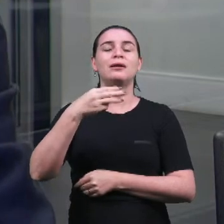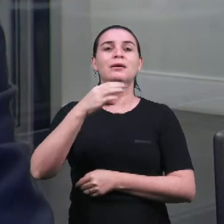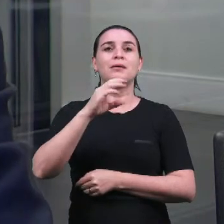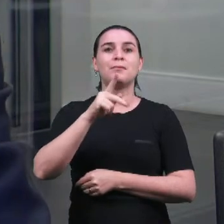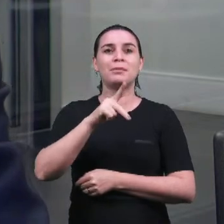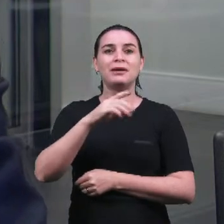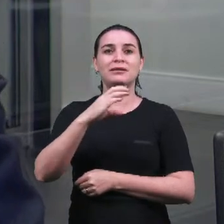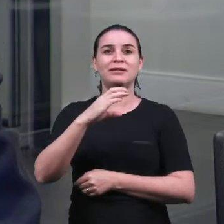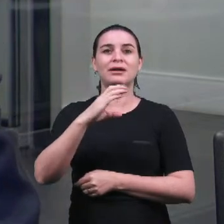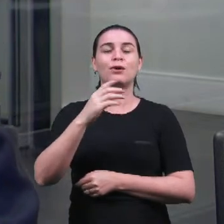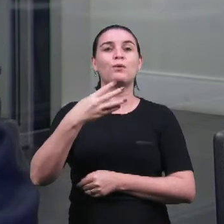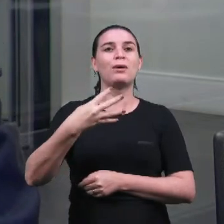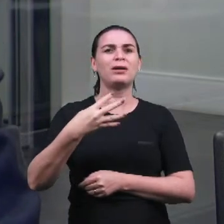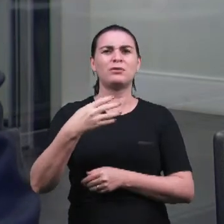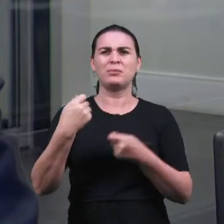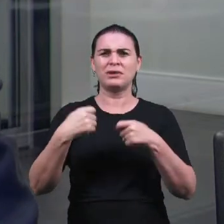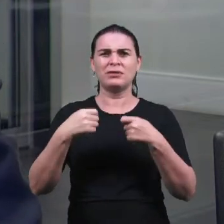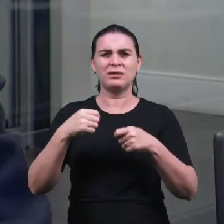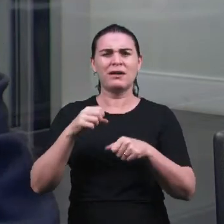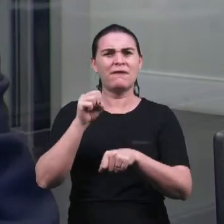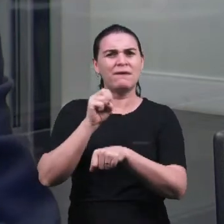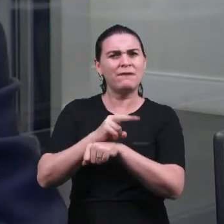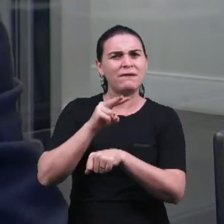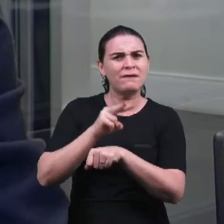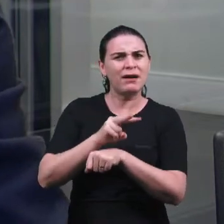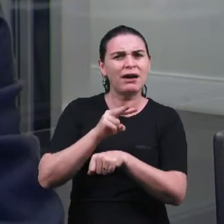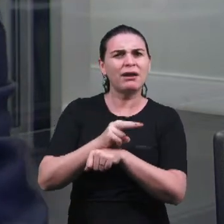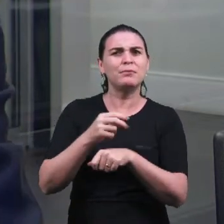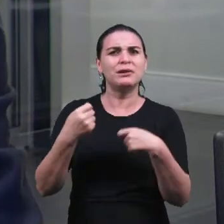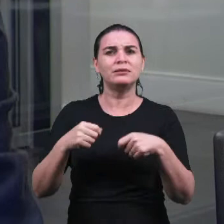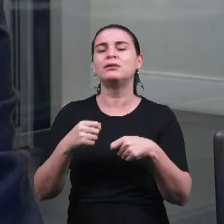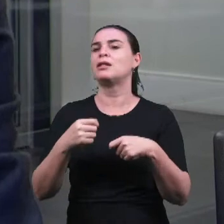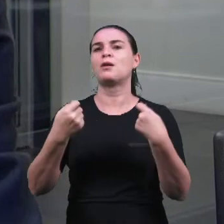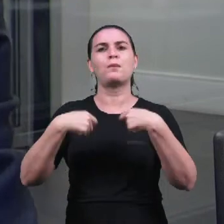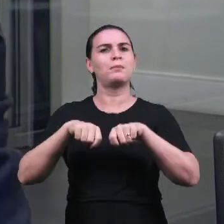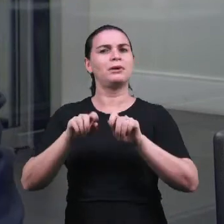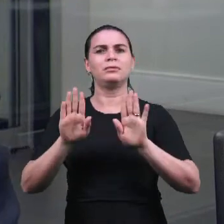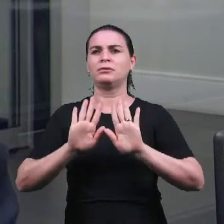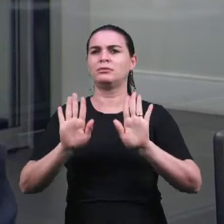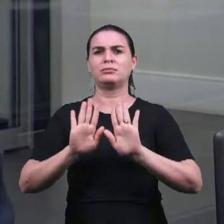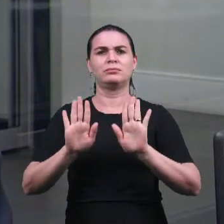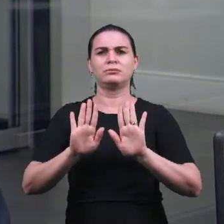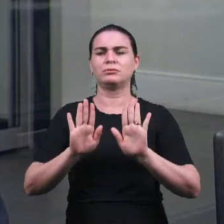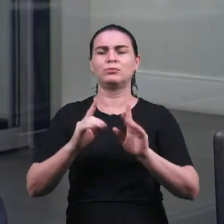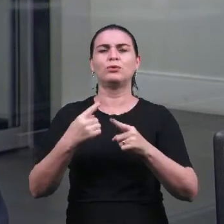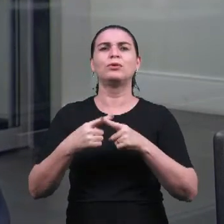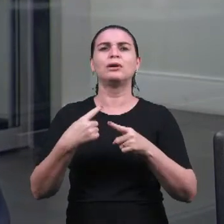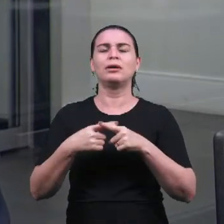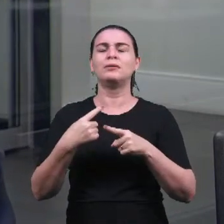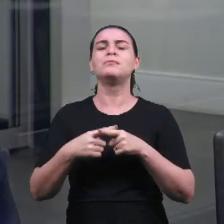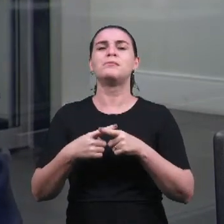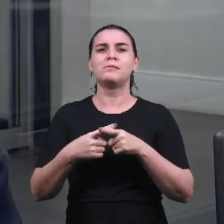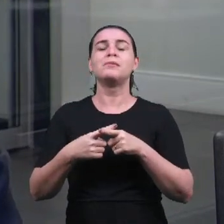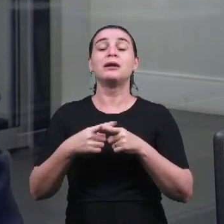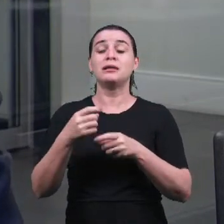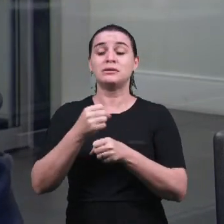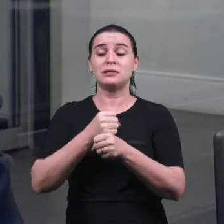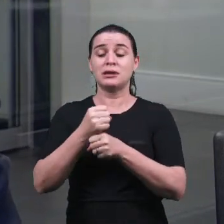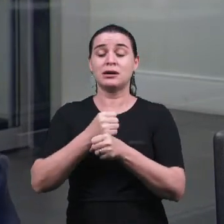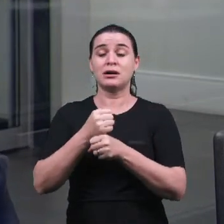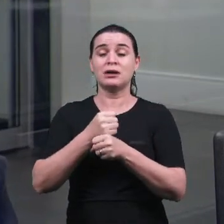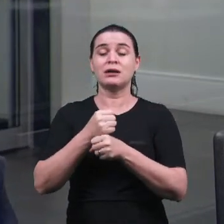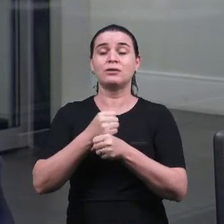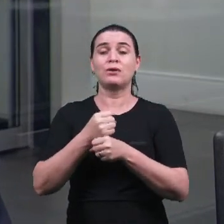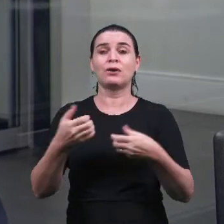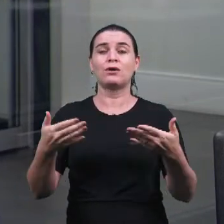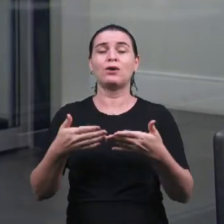fazer uma reserva. Não, a graça é para todos. Como você estava falando, Kleber, esse ano, acho que foi um ano difícil. E o lema